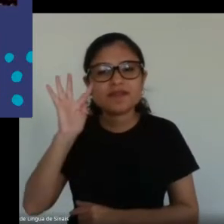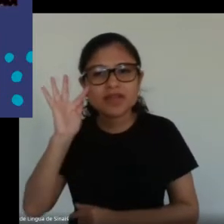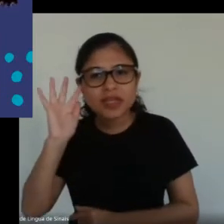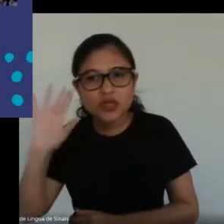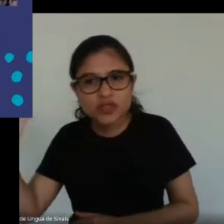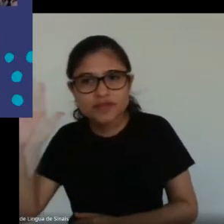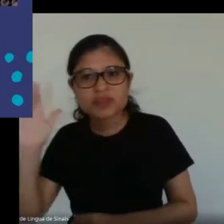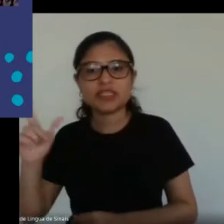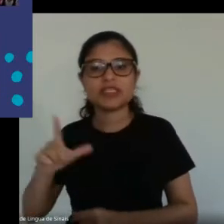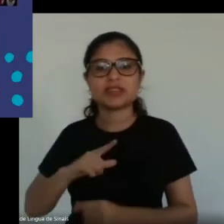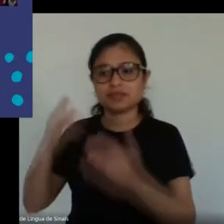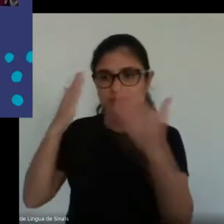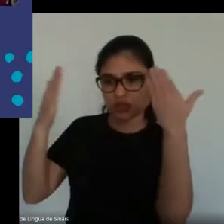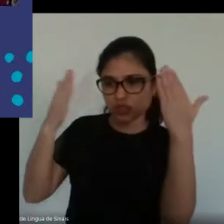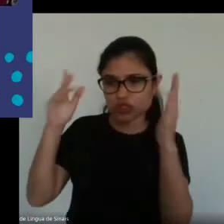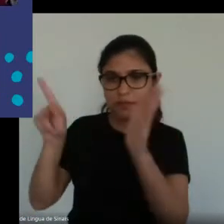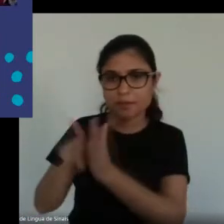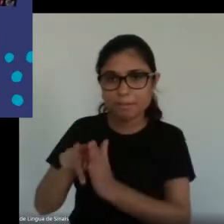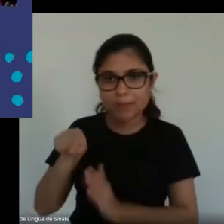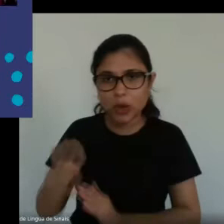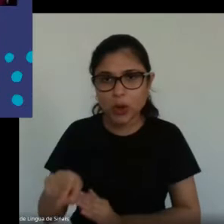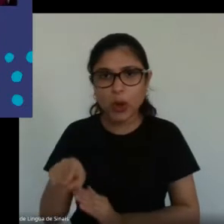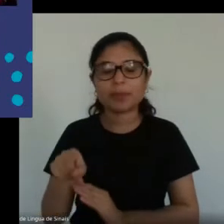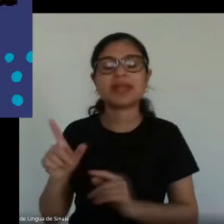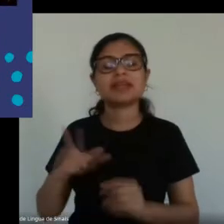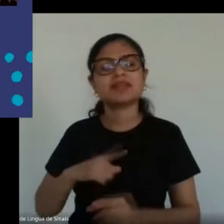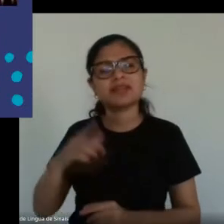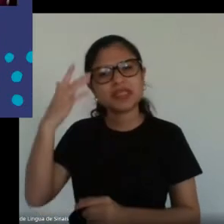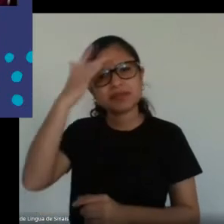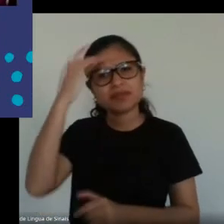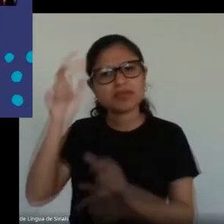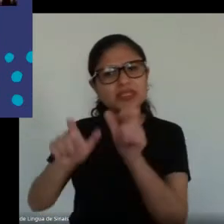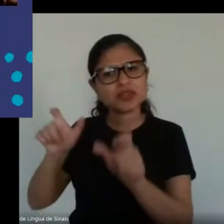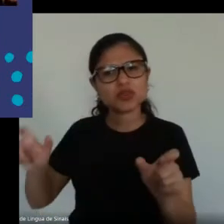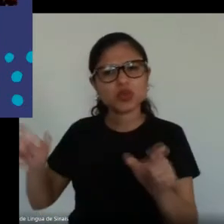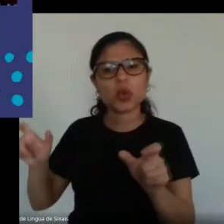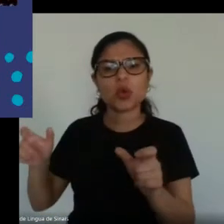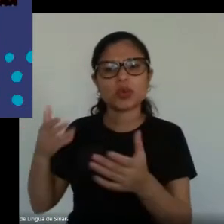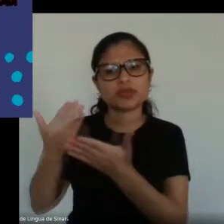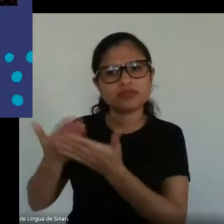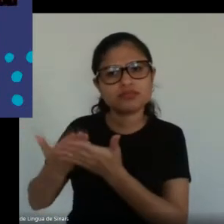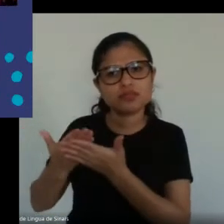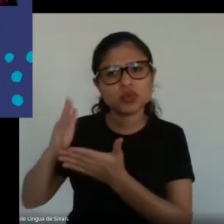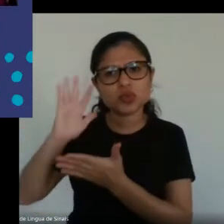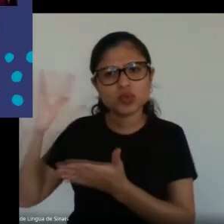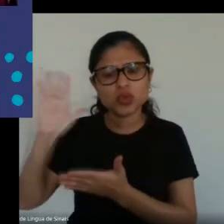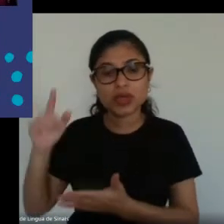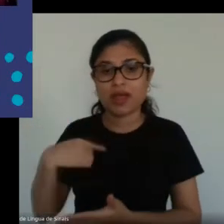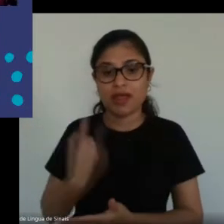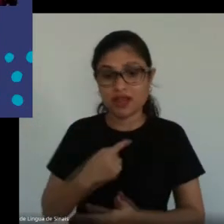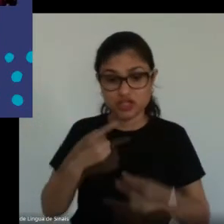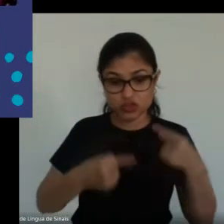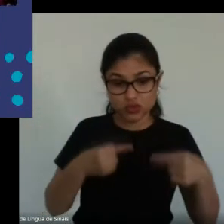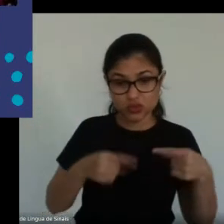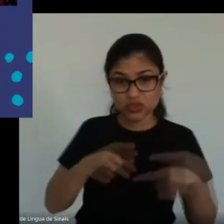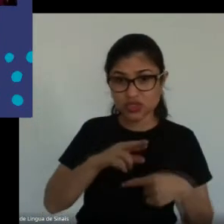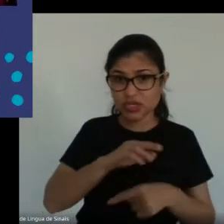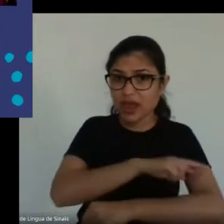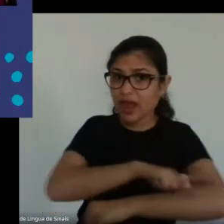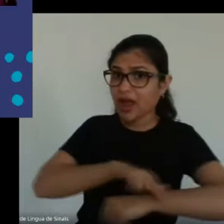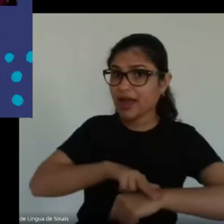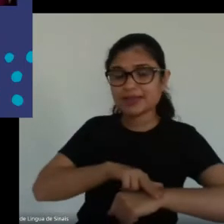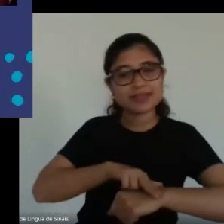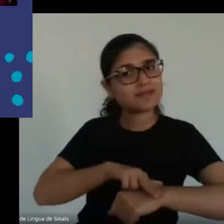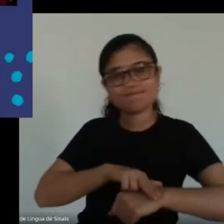que teve também a sua psicologia e que teve pessoas pensantes, a gente não vai discutir raça, amigos.